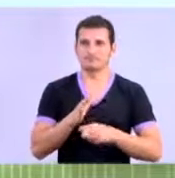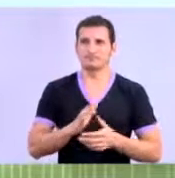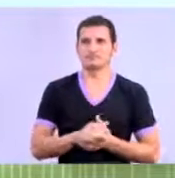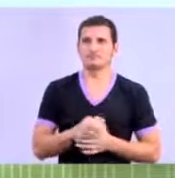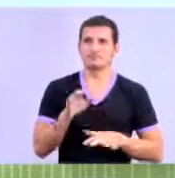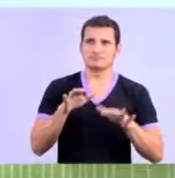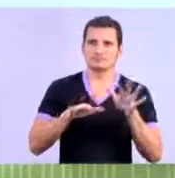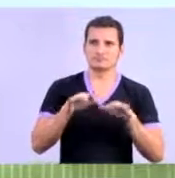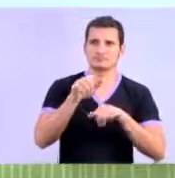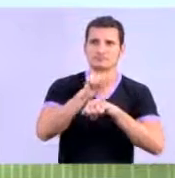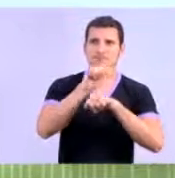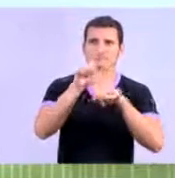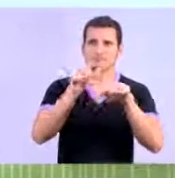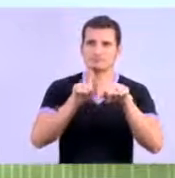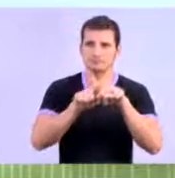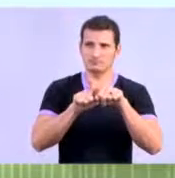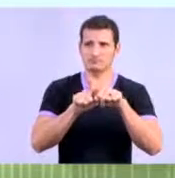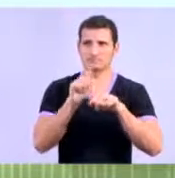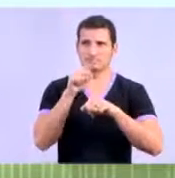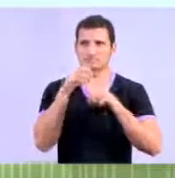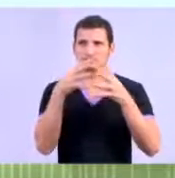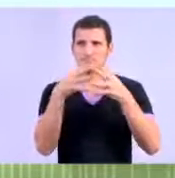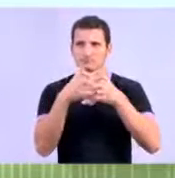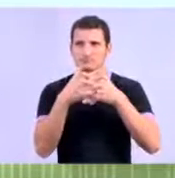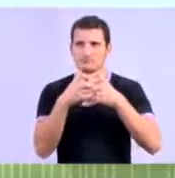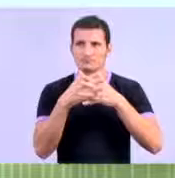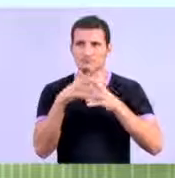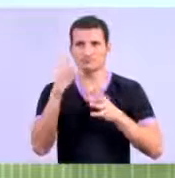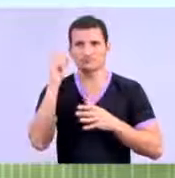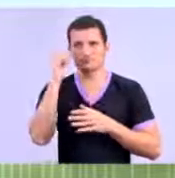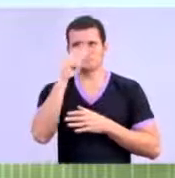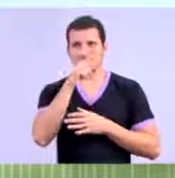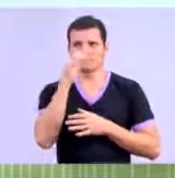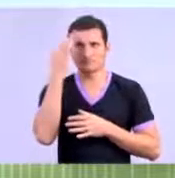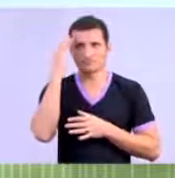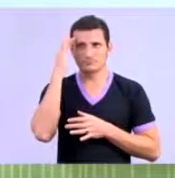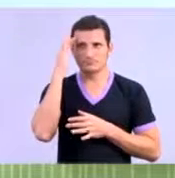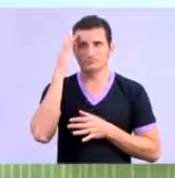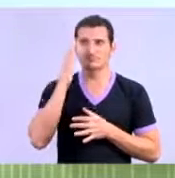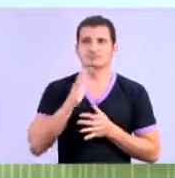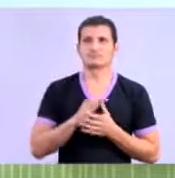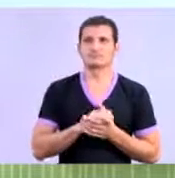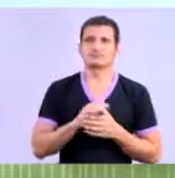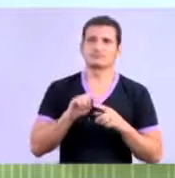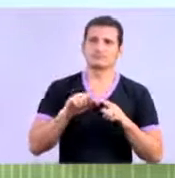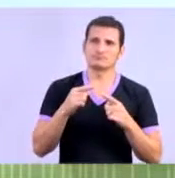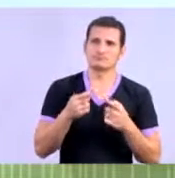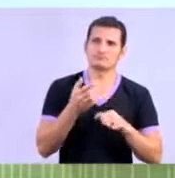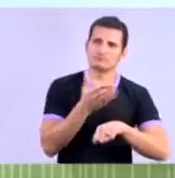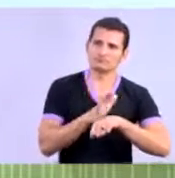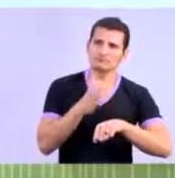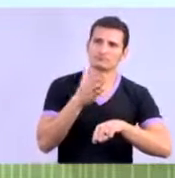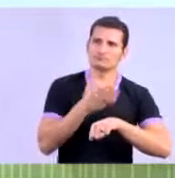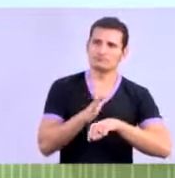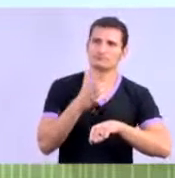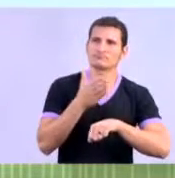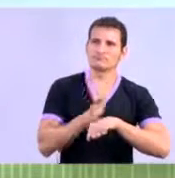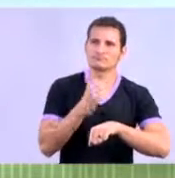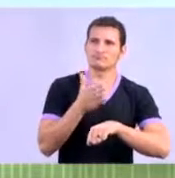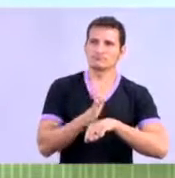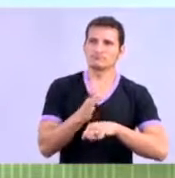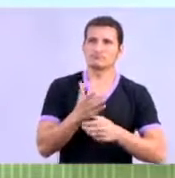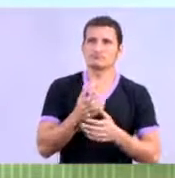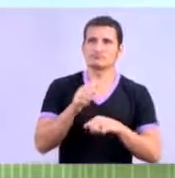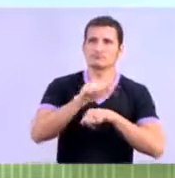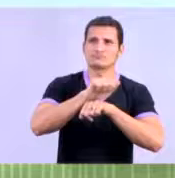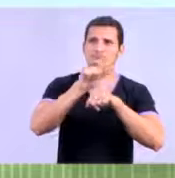aquele algoritmo, a primeira vez que a gente viu, fica complicado, fica difícil a gente entender, mas de tanto a gente praticar, de tanto ver, e os algoritmos se